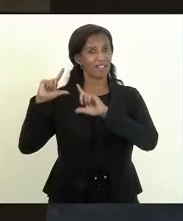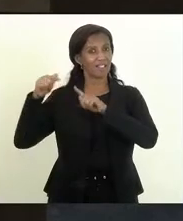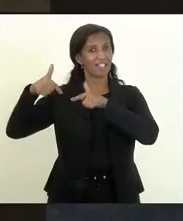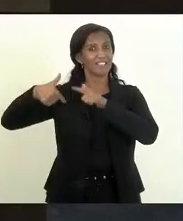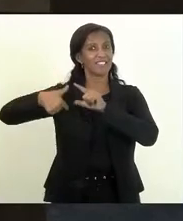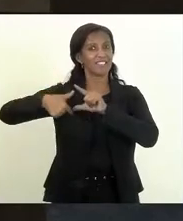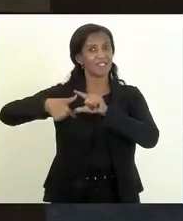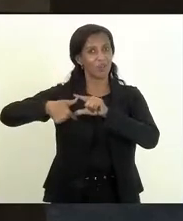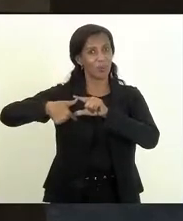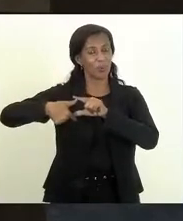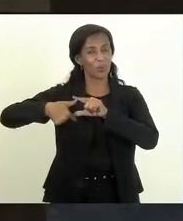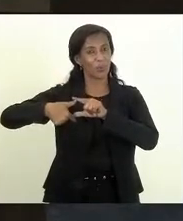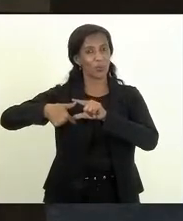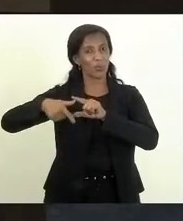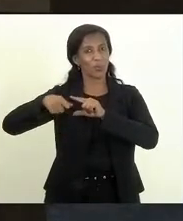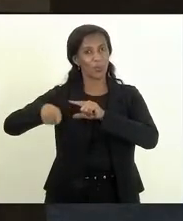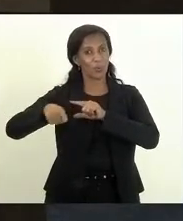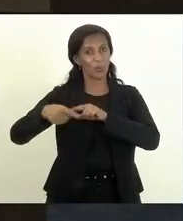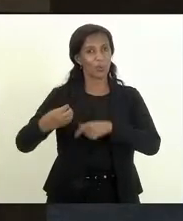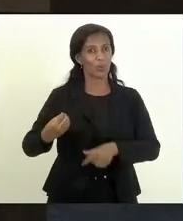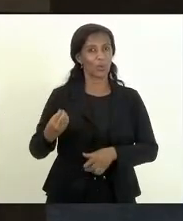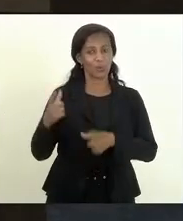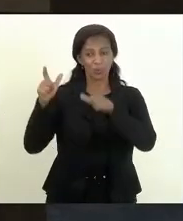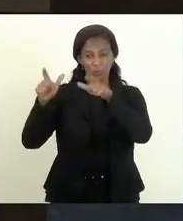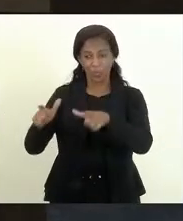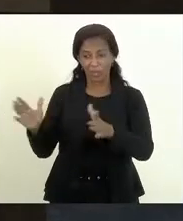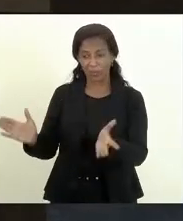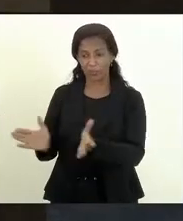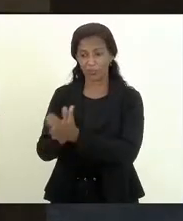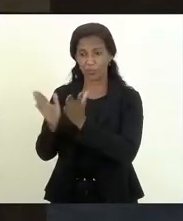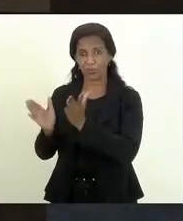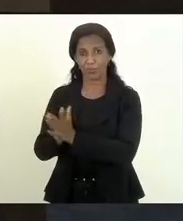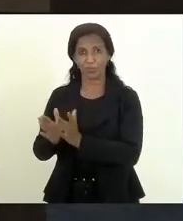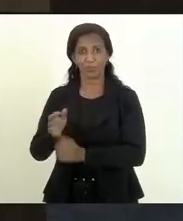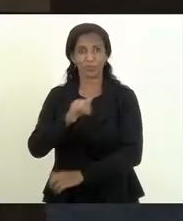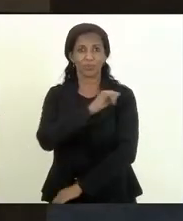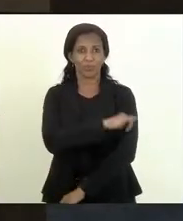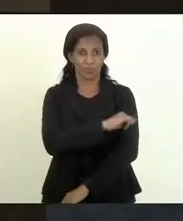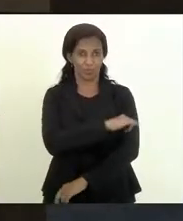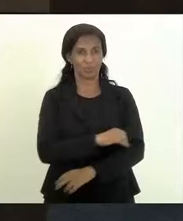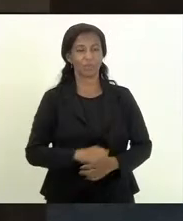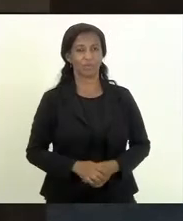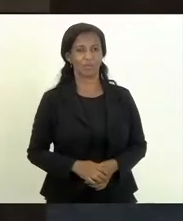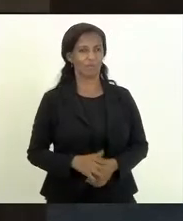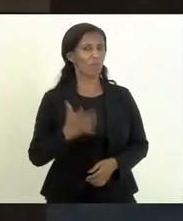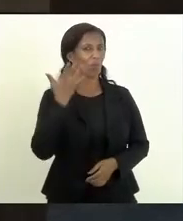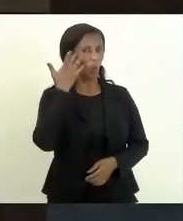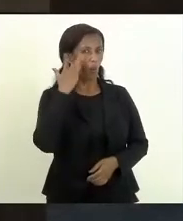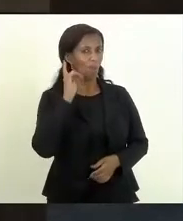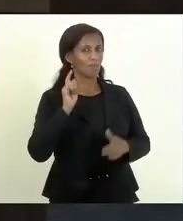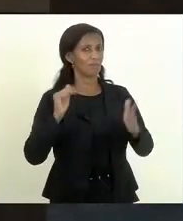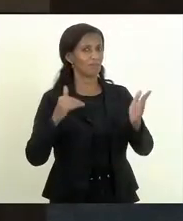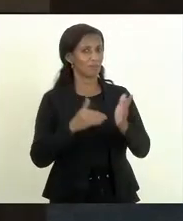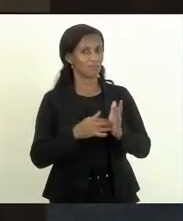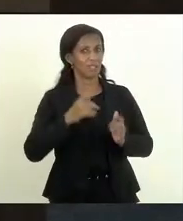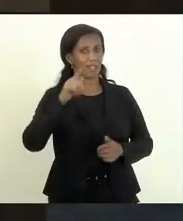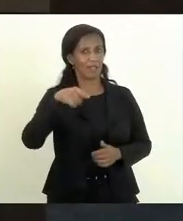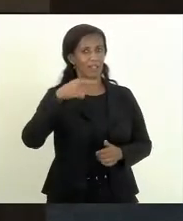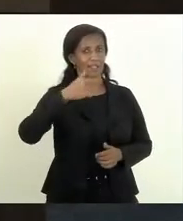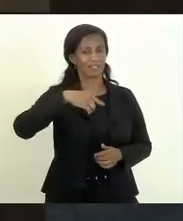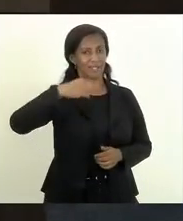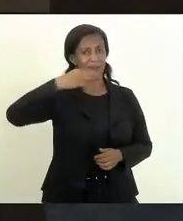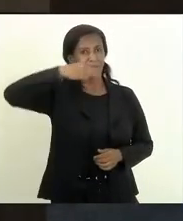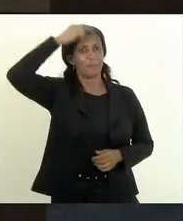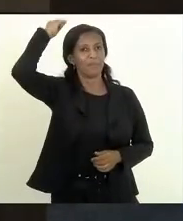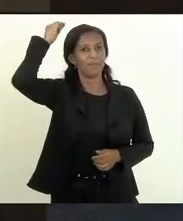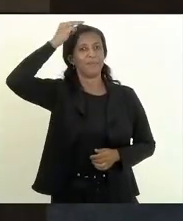tradição nos subúrbios do Rio. Garanto até que o deputado Márcio Pacheco já foi uma